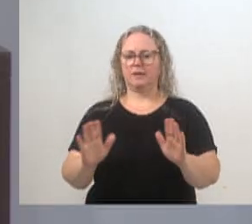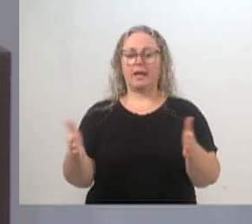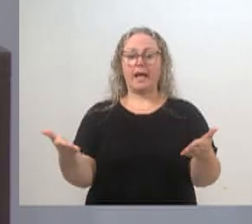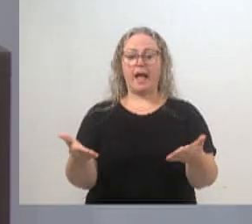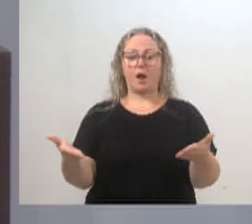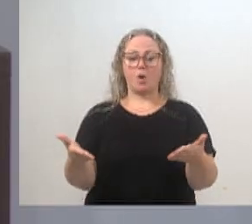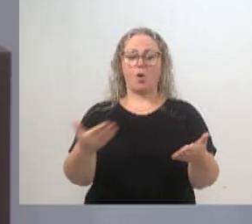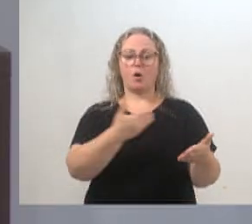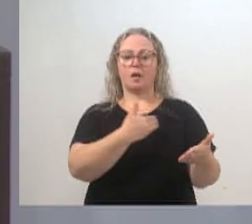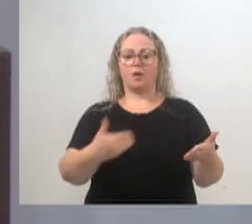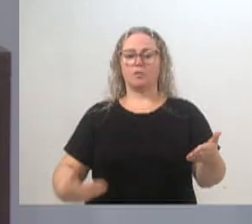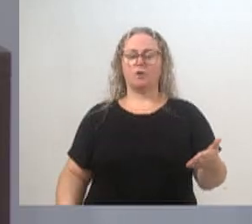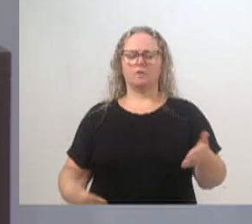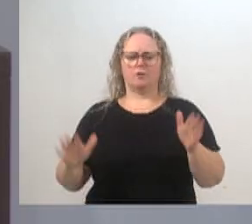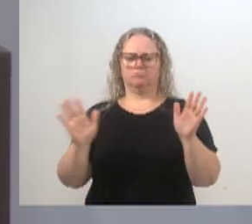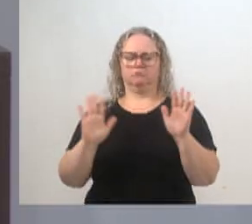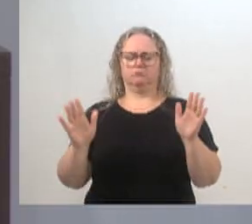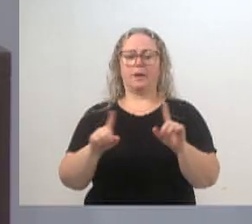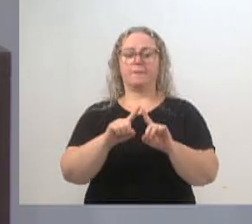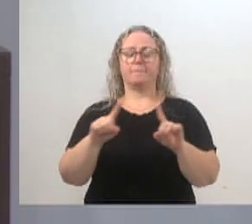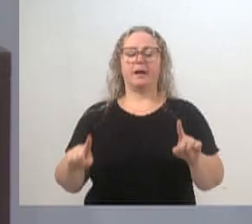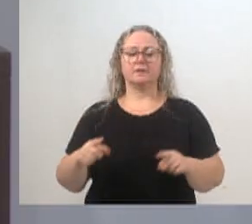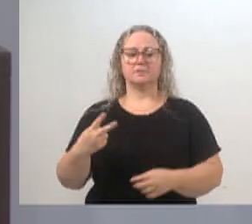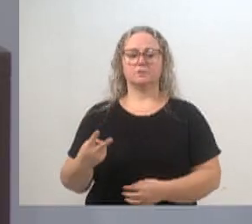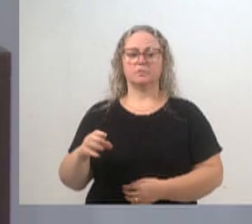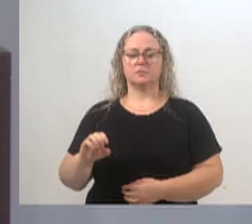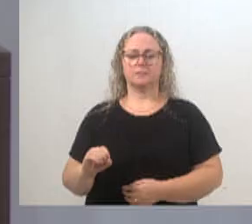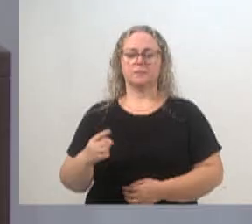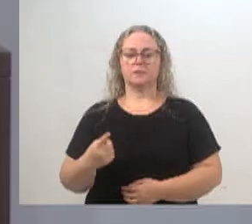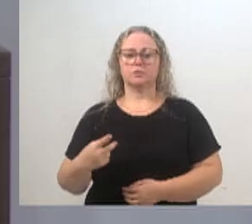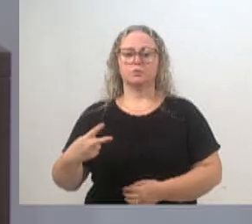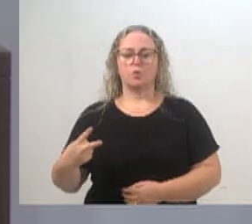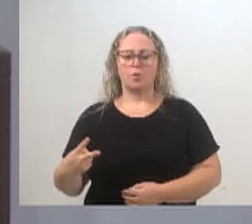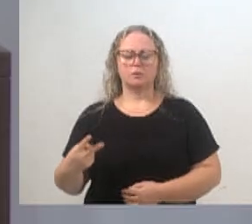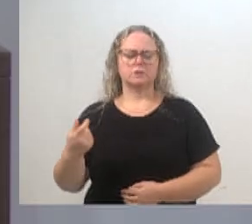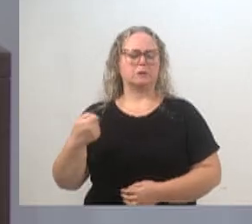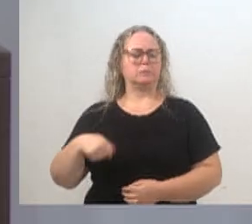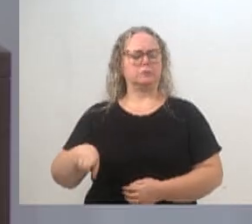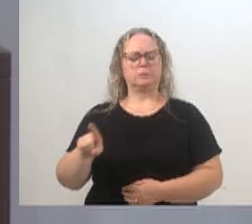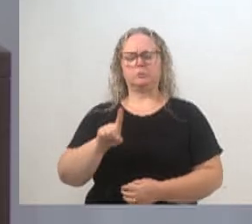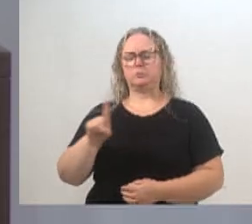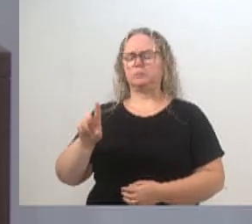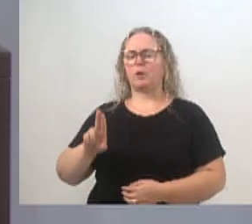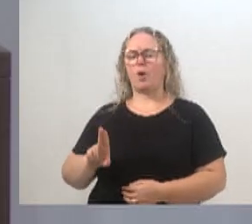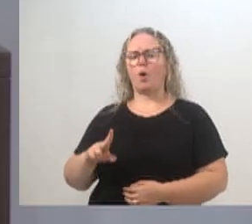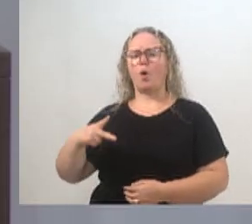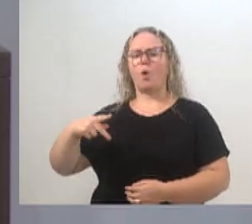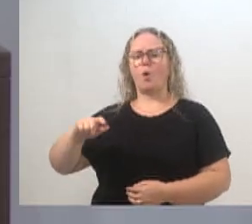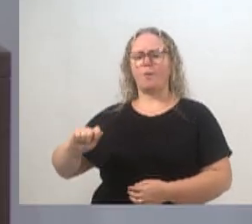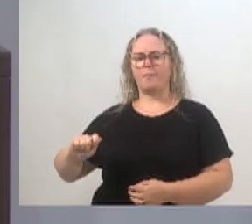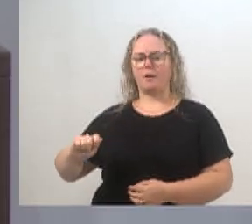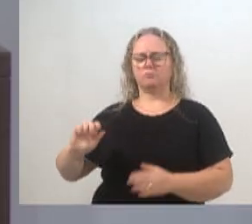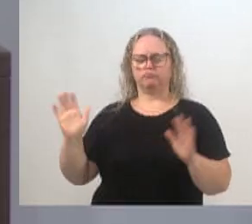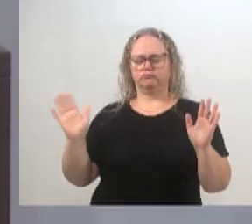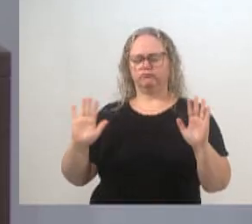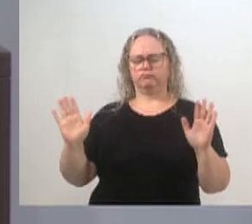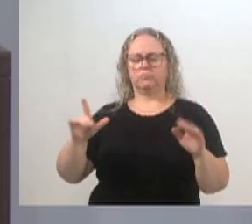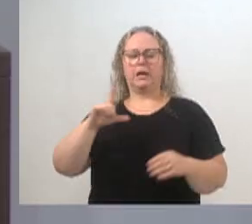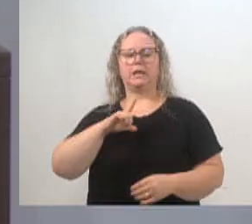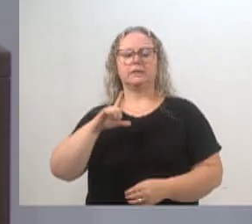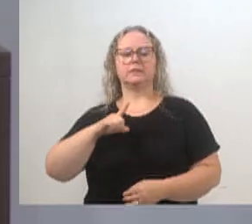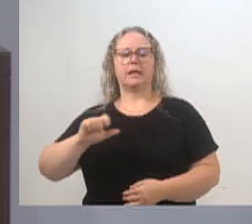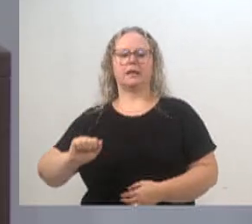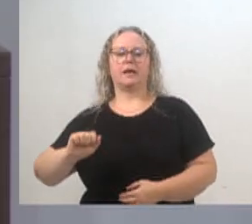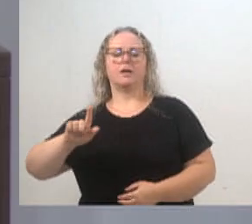senhores, governos aqui. Eles falavam, nós não precisamos de UPA, vereadores e vereadores, porque essa cidade tem ambulatórios gerais,